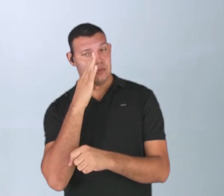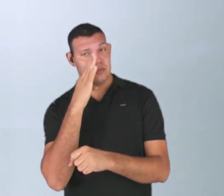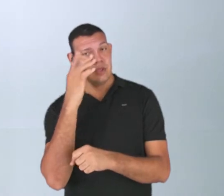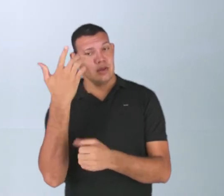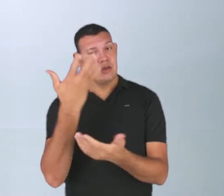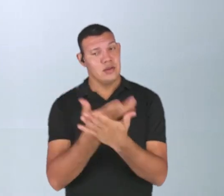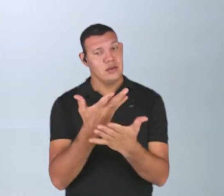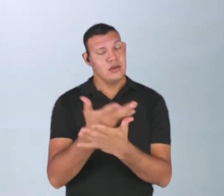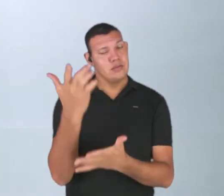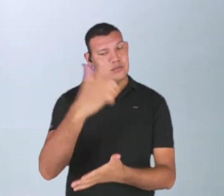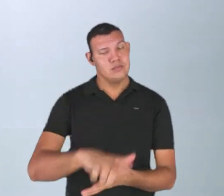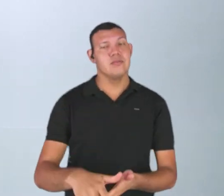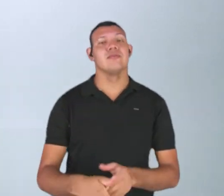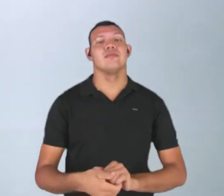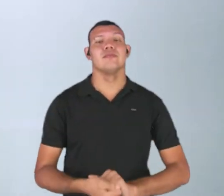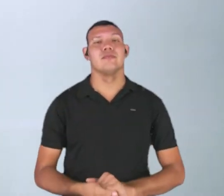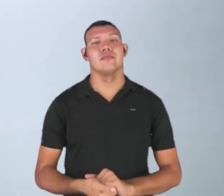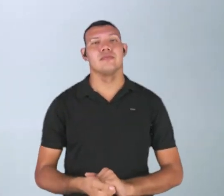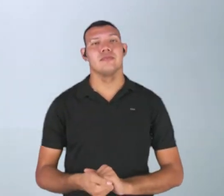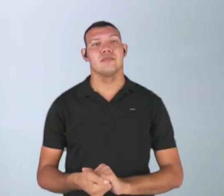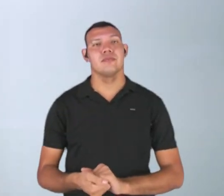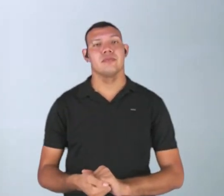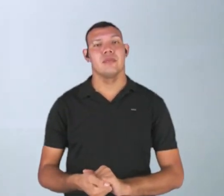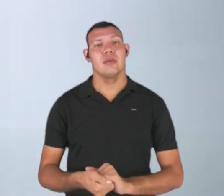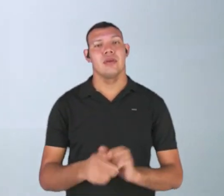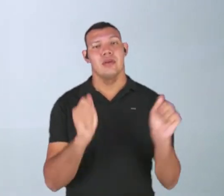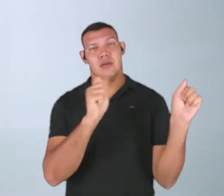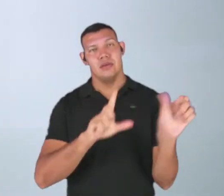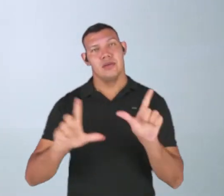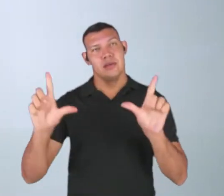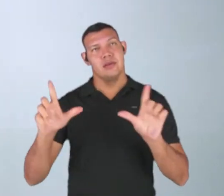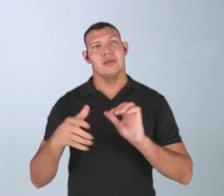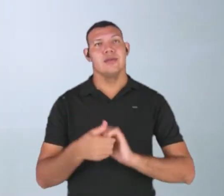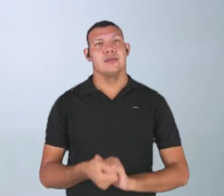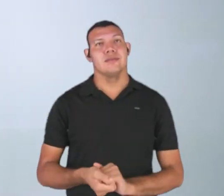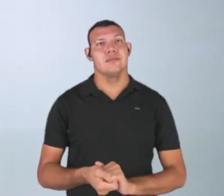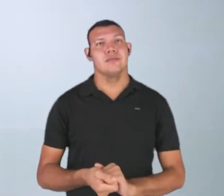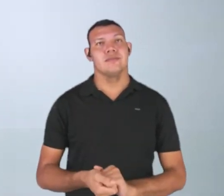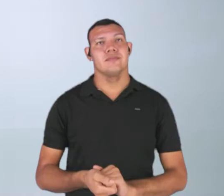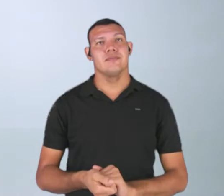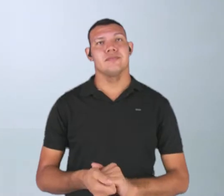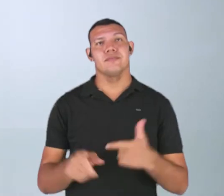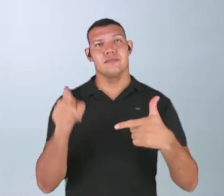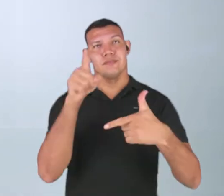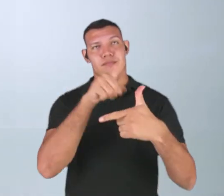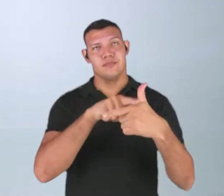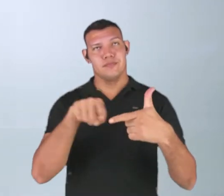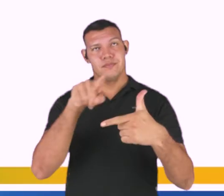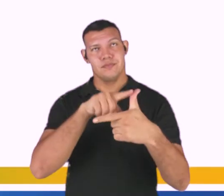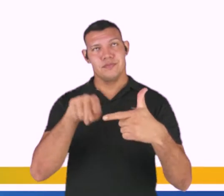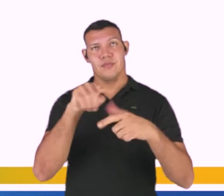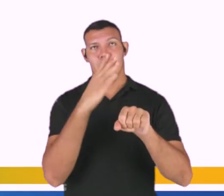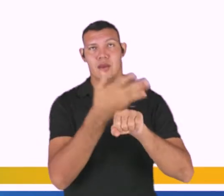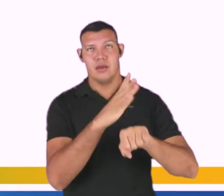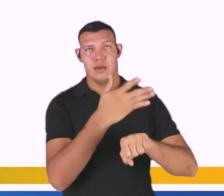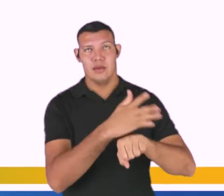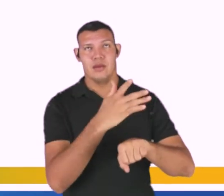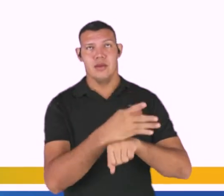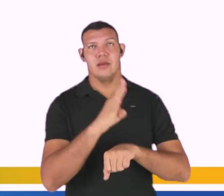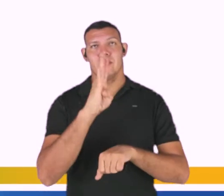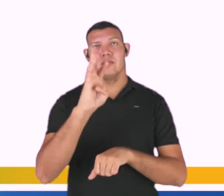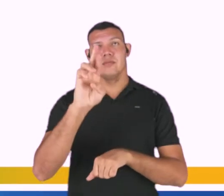revisar o assunto de hoje tudo bem então acompanha o material comigo e o dispositivo prático de briot-ruffini